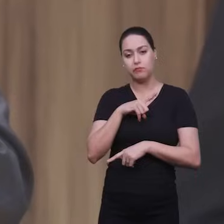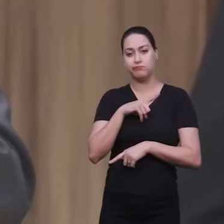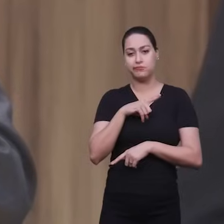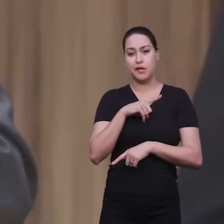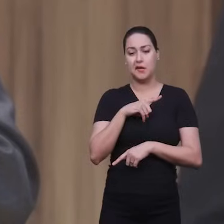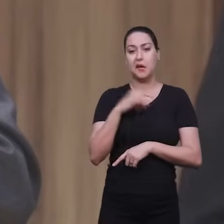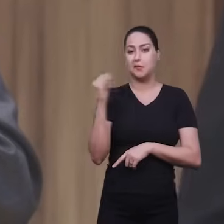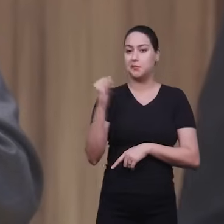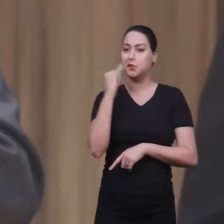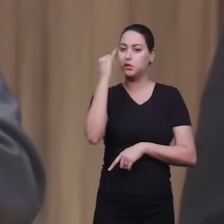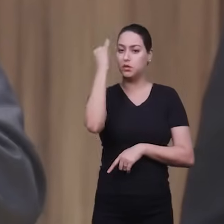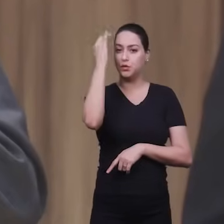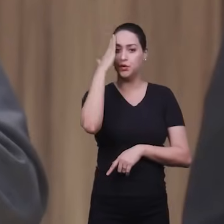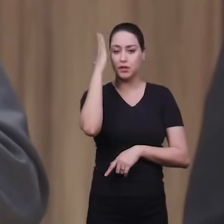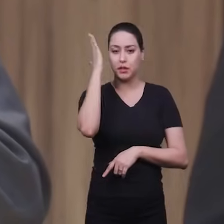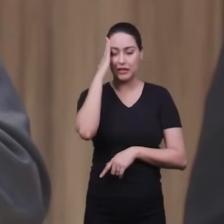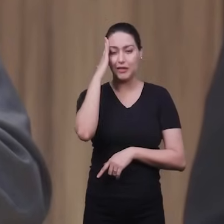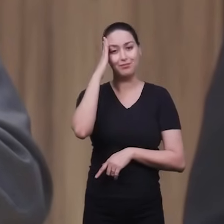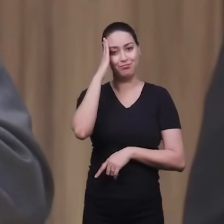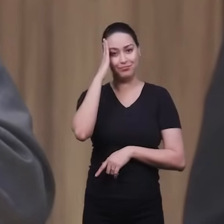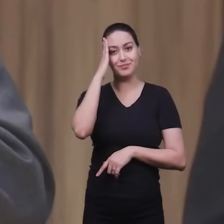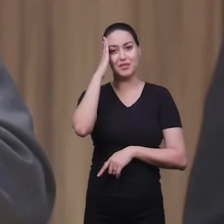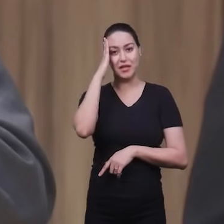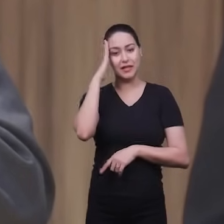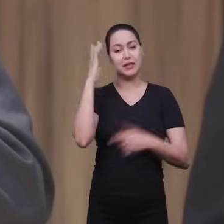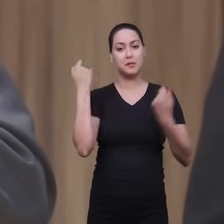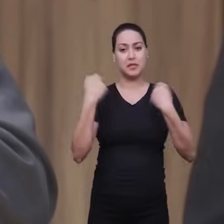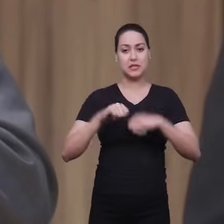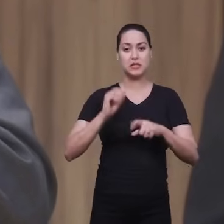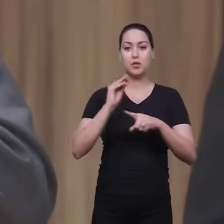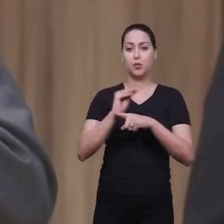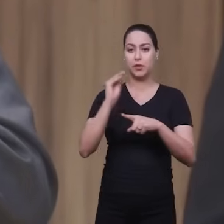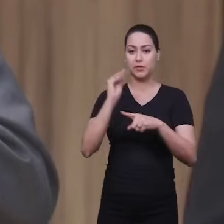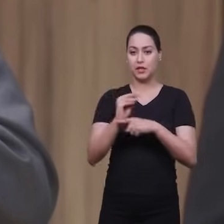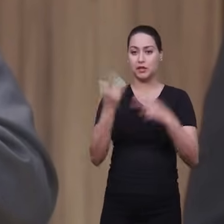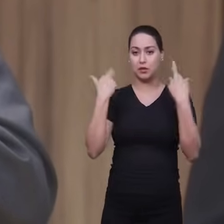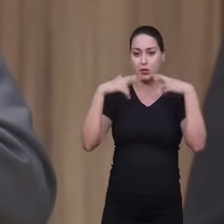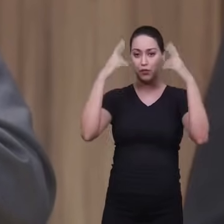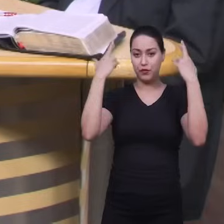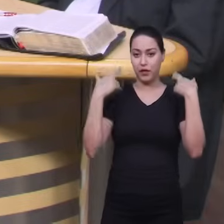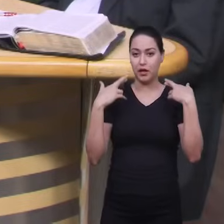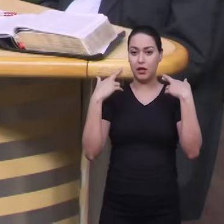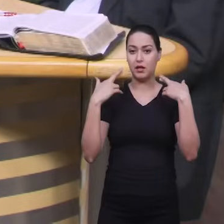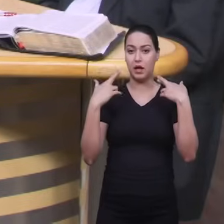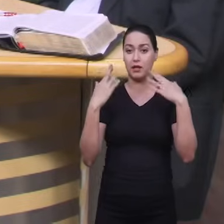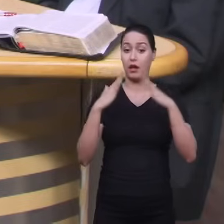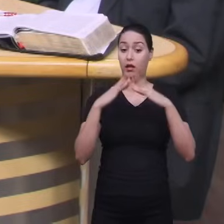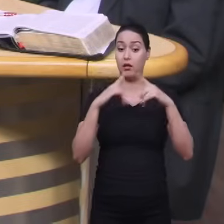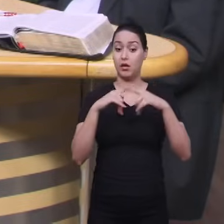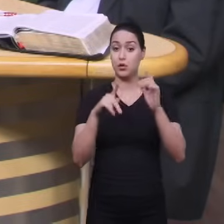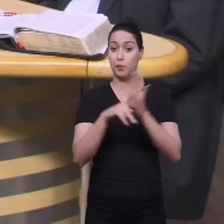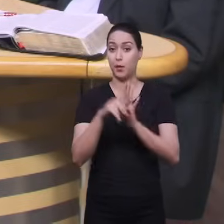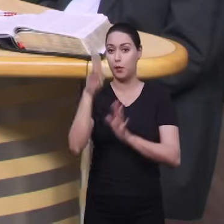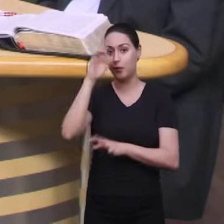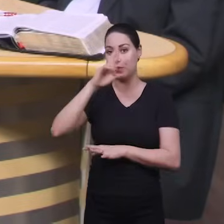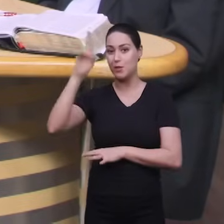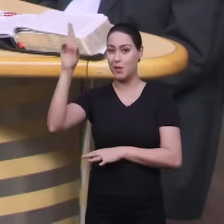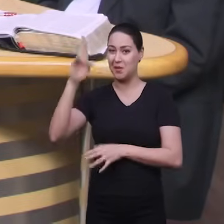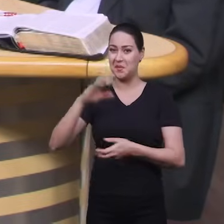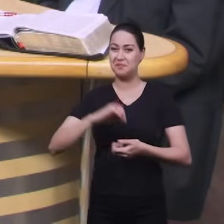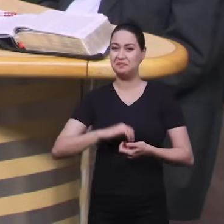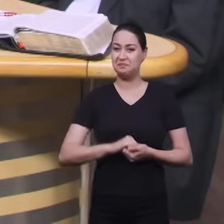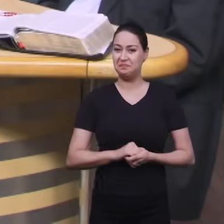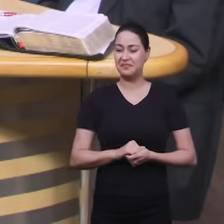entender é a primeira coisa que ele tem que entender para cuidar do rebanho do Senhor Glória a Jesus Então